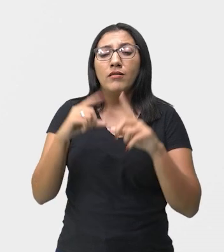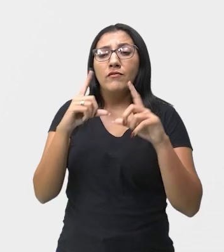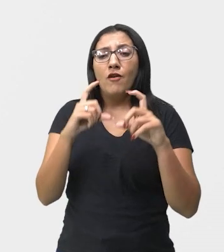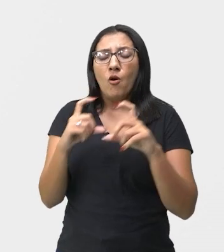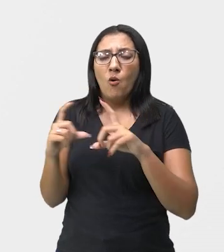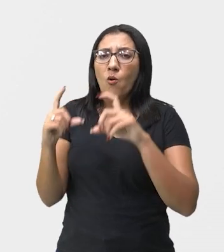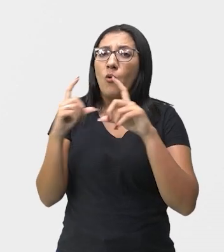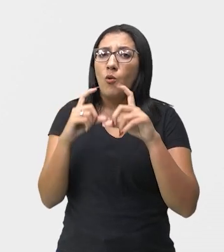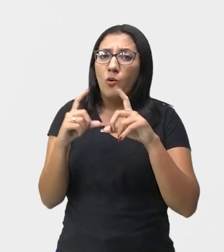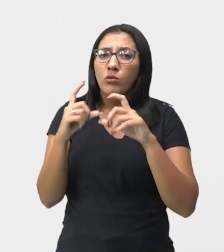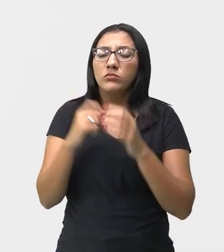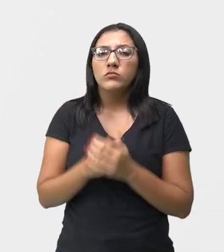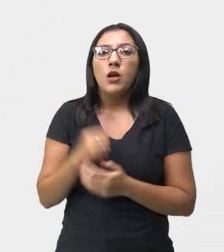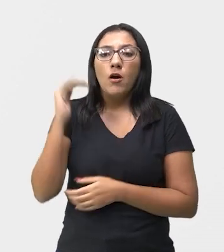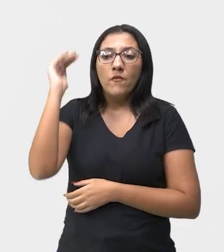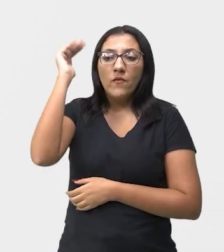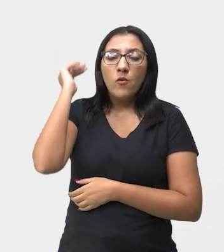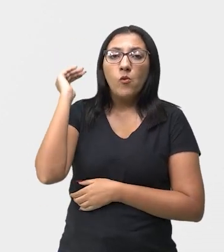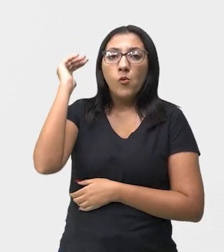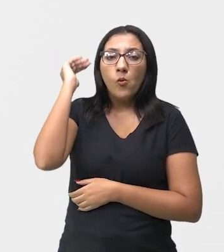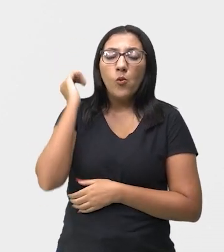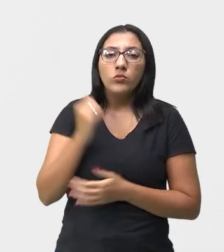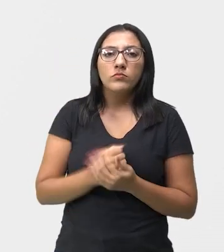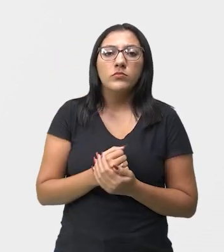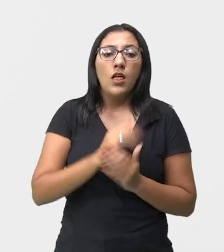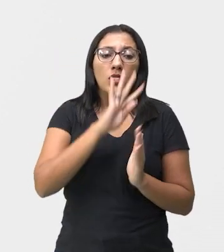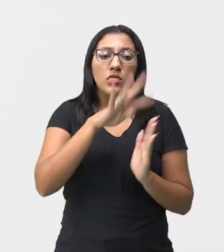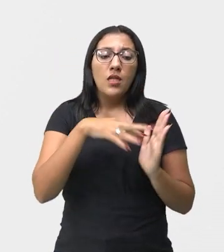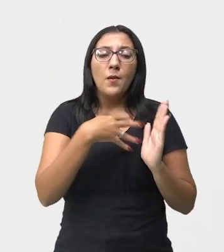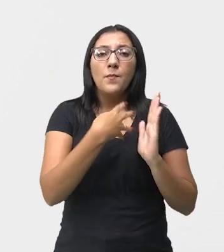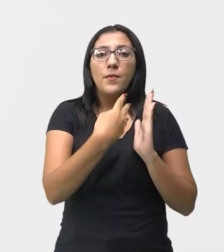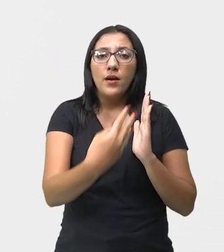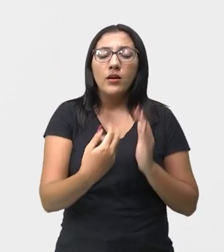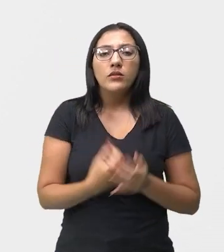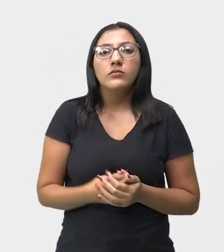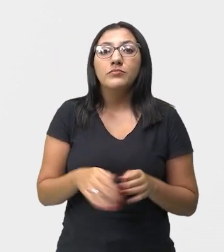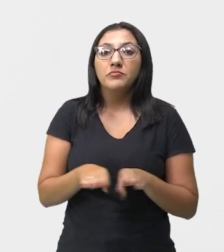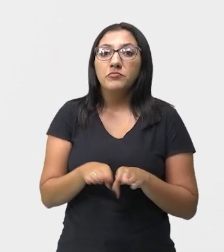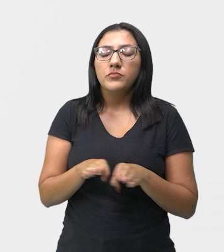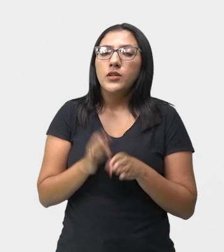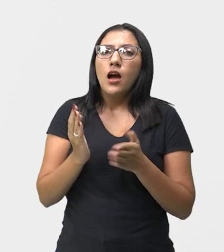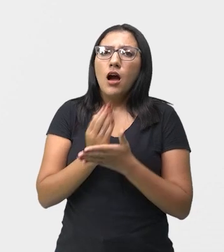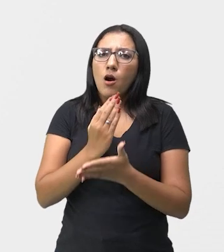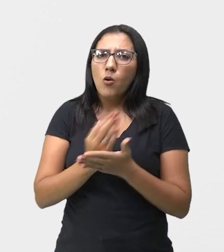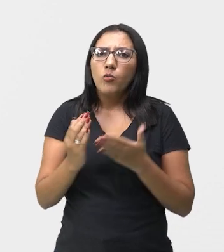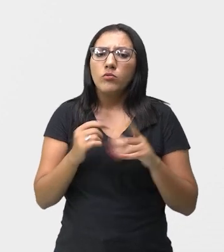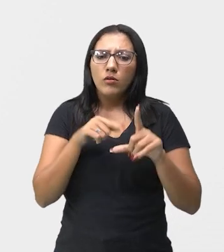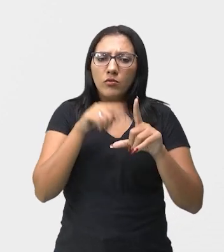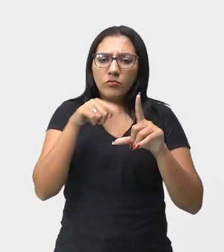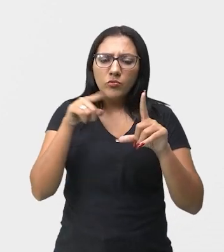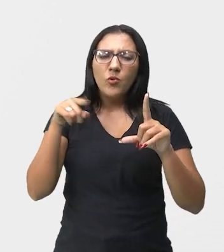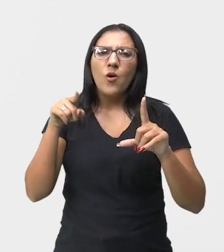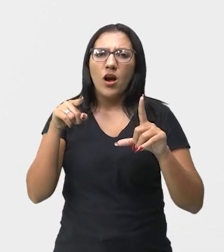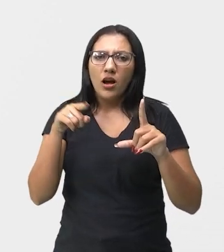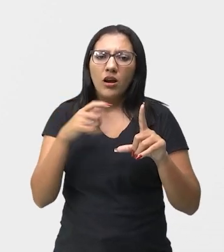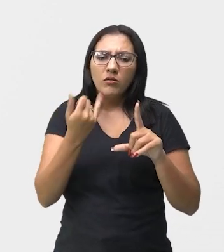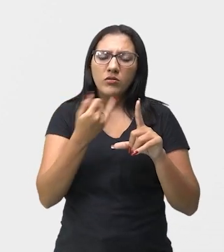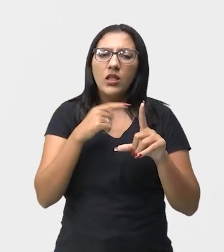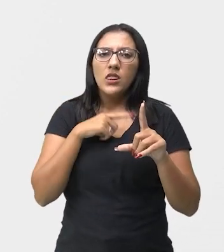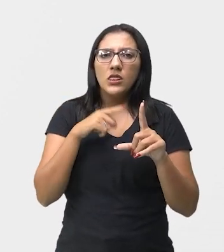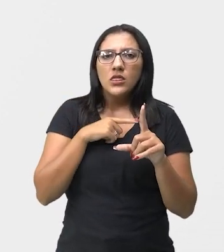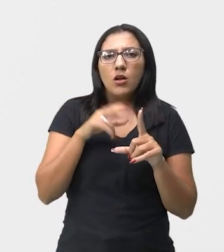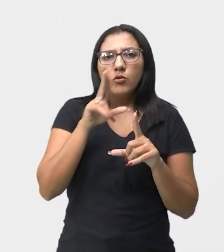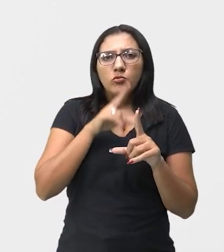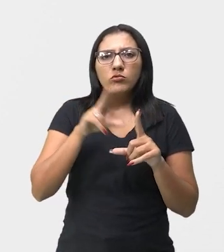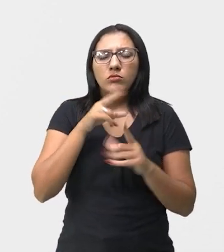mais interativos, eles trazem sons, eles trazem a possibilidade de você interagir com eles e até de clicar